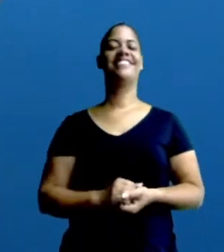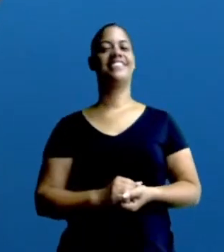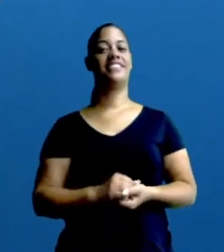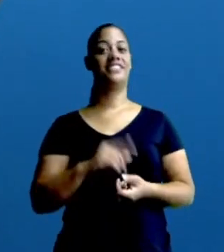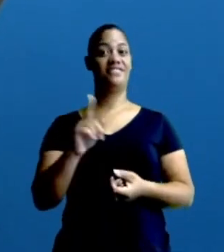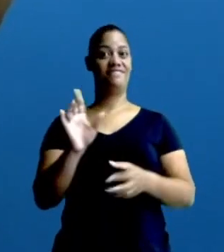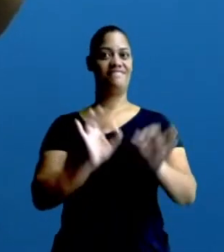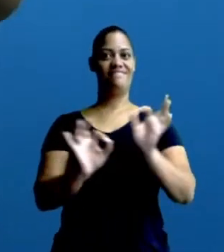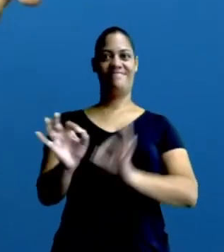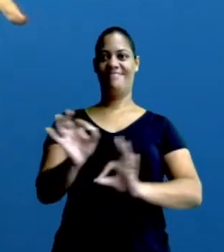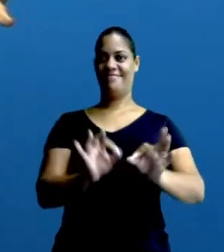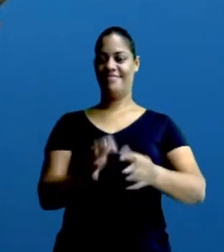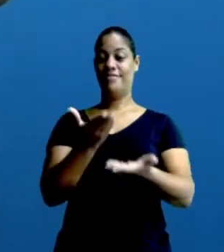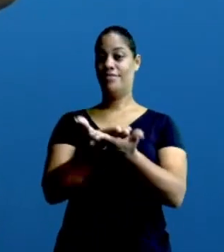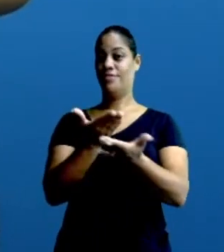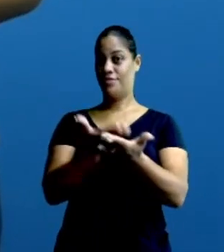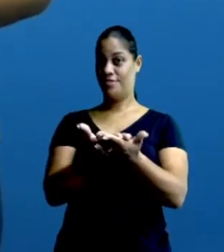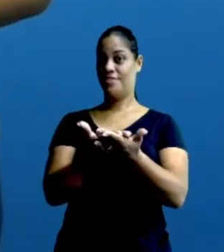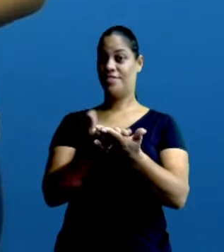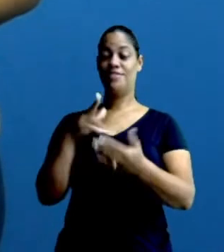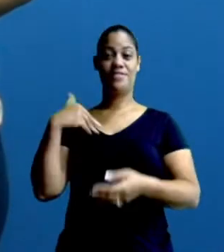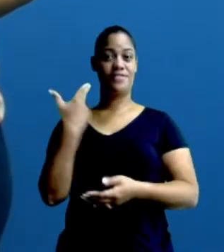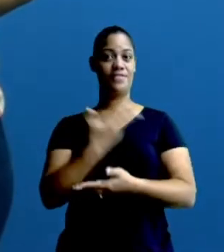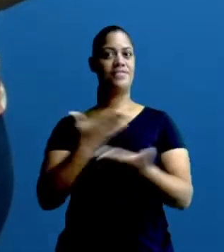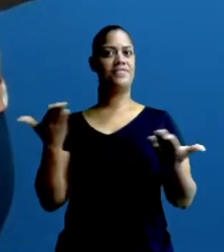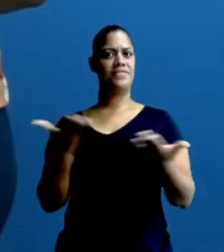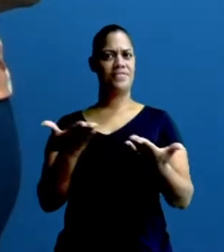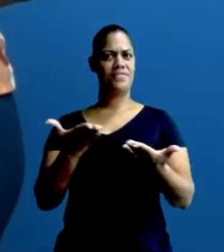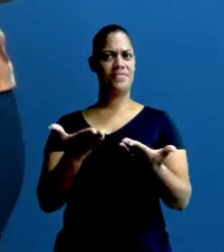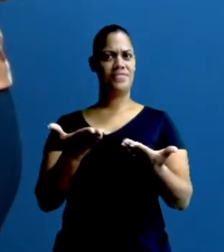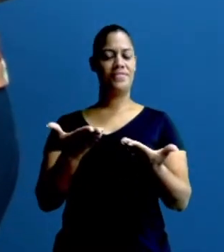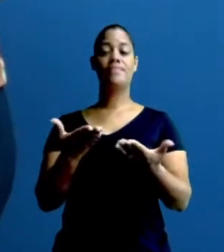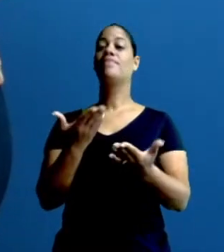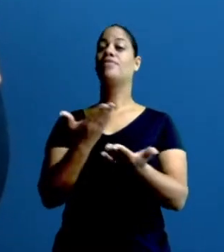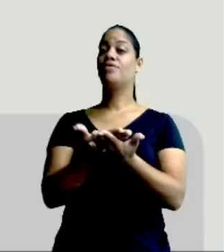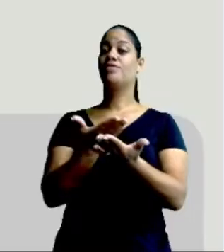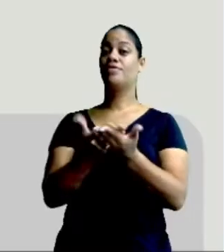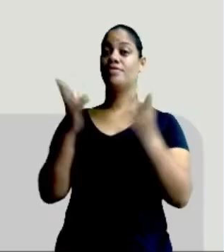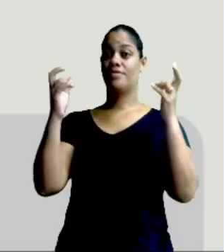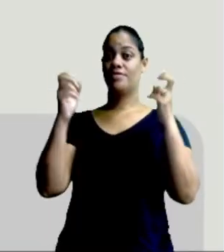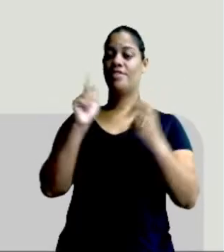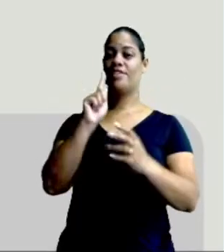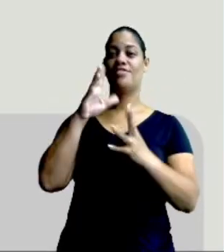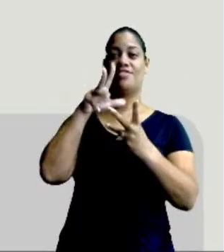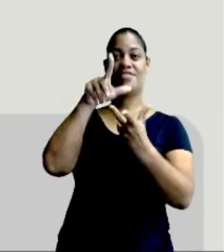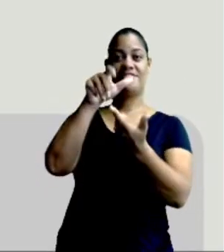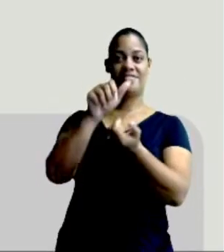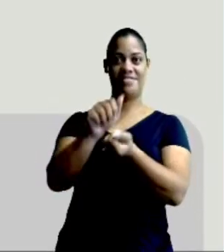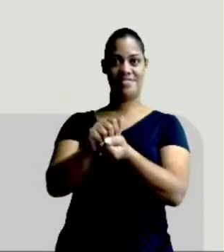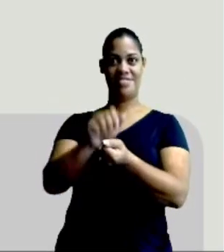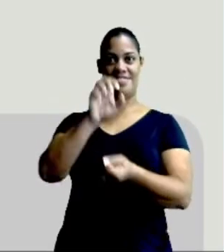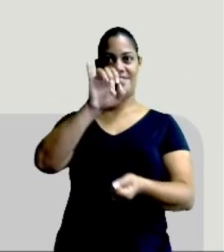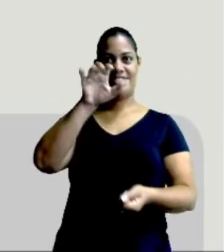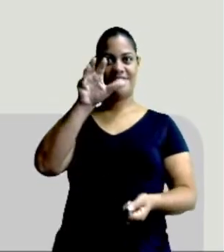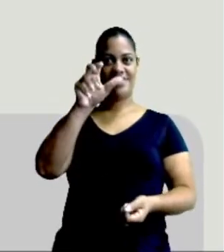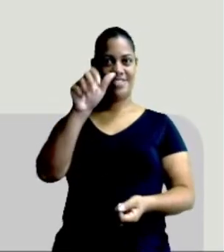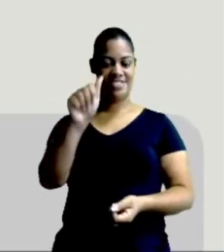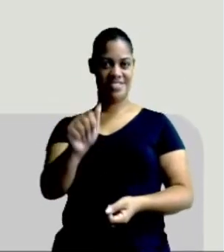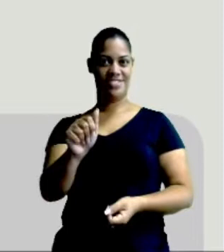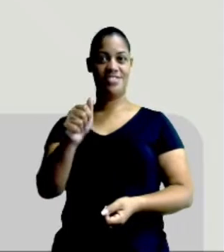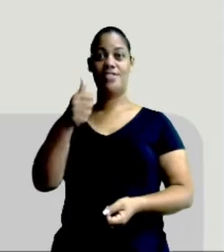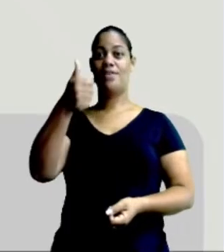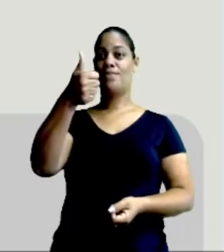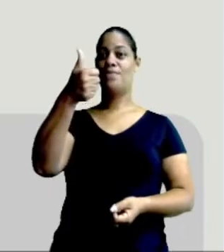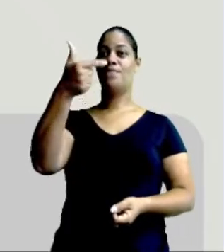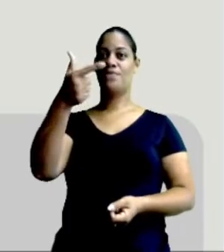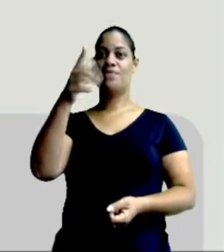Estão preparados para mais uma aula nossa hoje? Então qual é a nossa aula de hoje? Nossa aula é de Geografia do EJA, fase 1